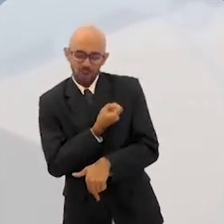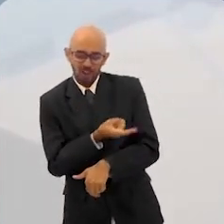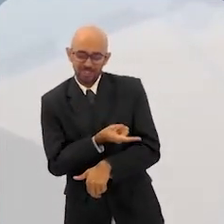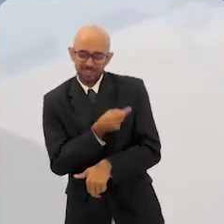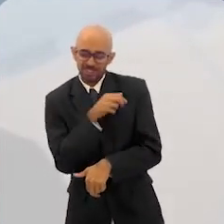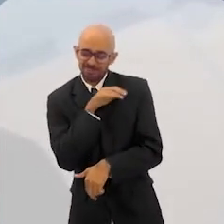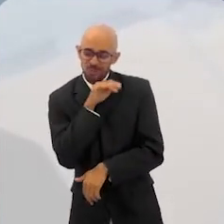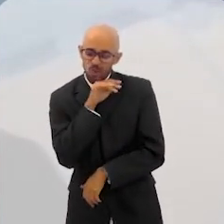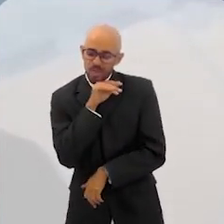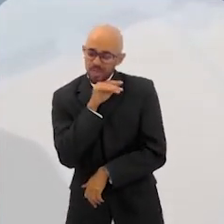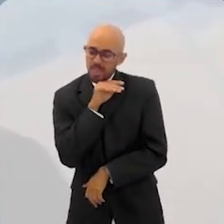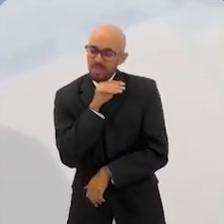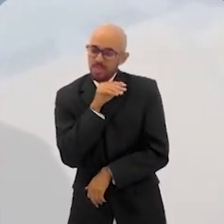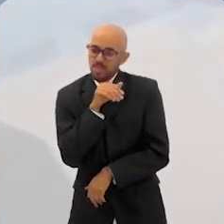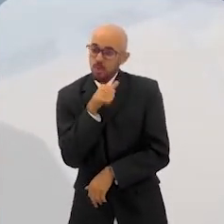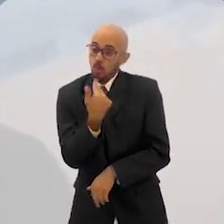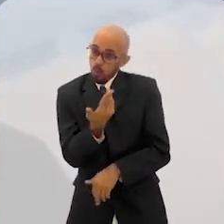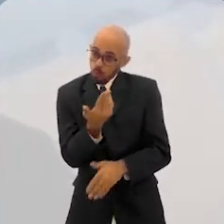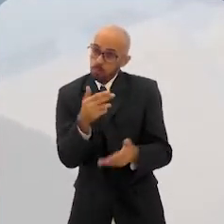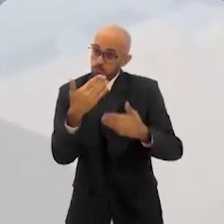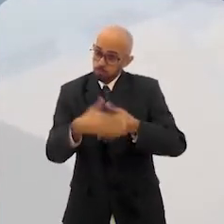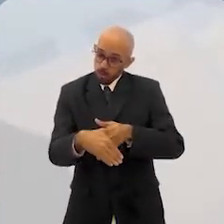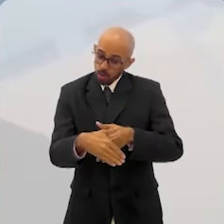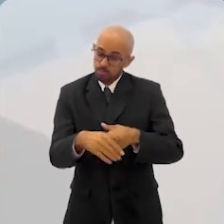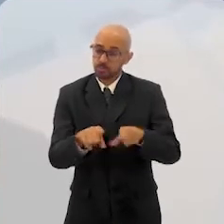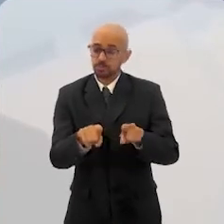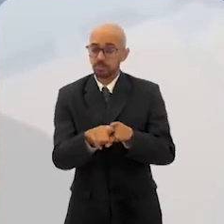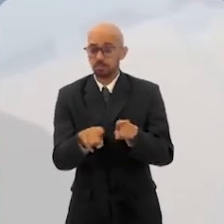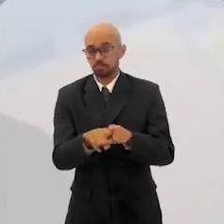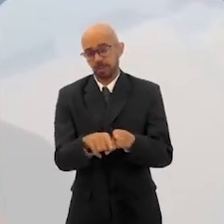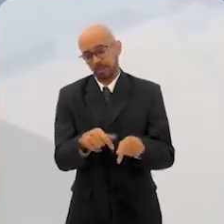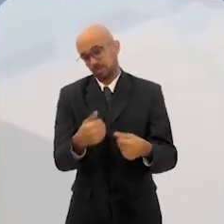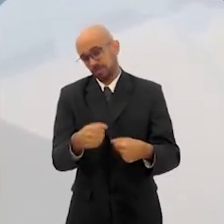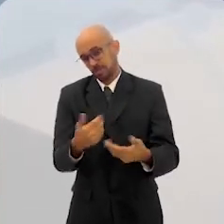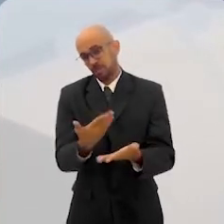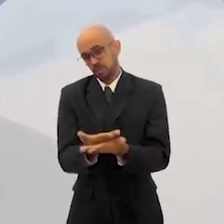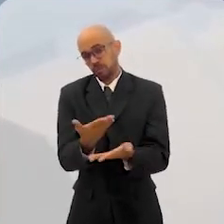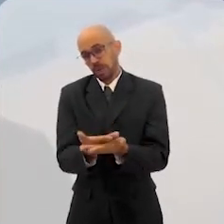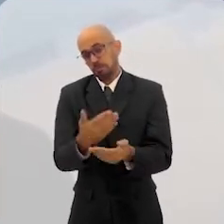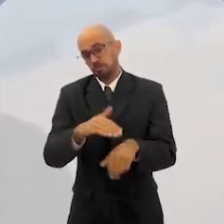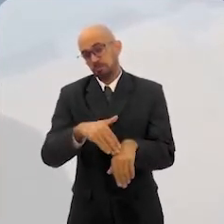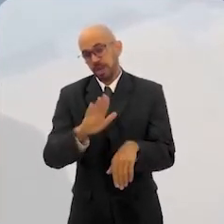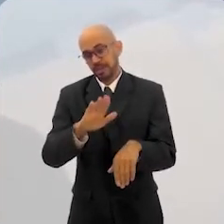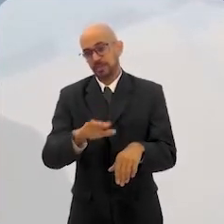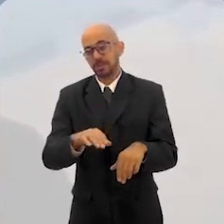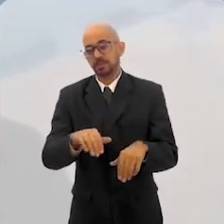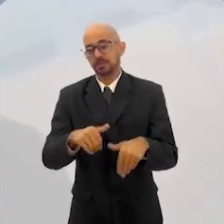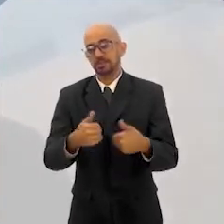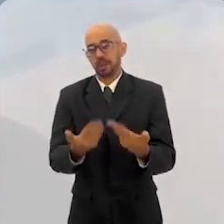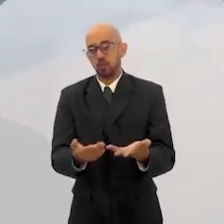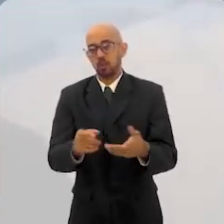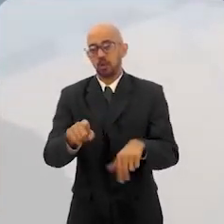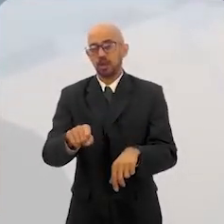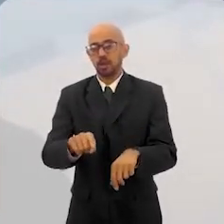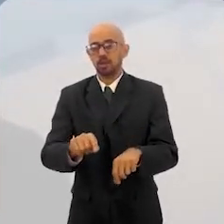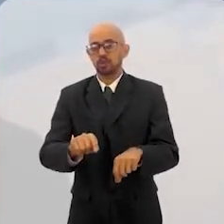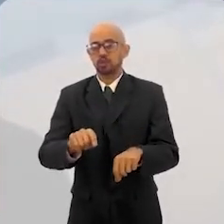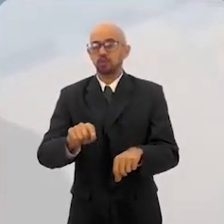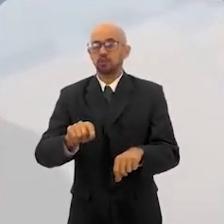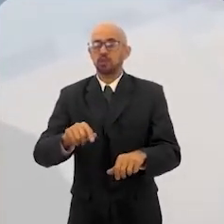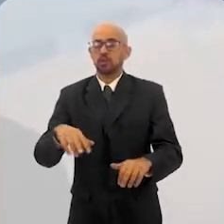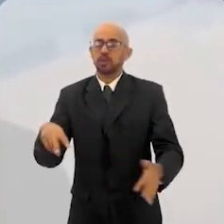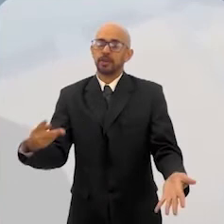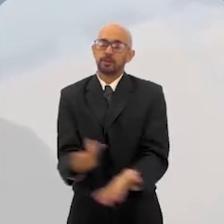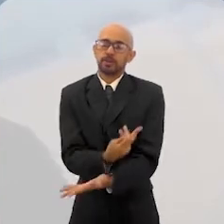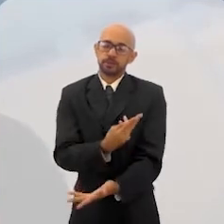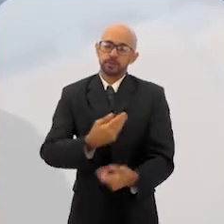tive frustrações de provas que eu tinha que ter estudado mais. Então, esse processo, ele foi um processo